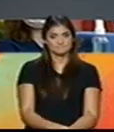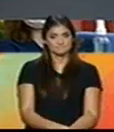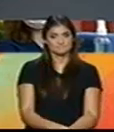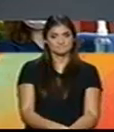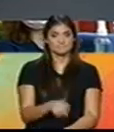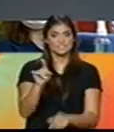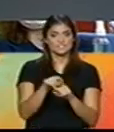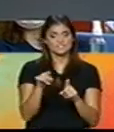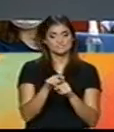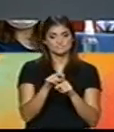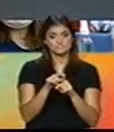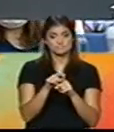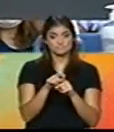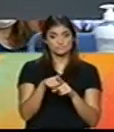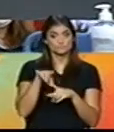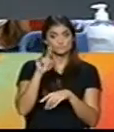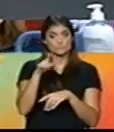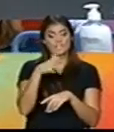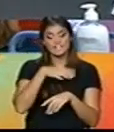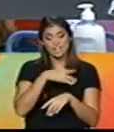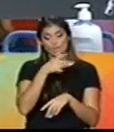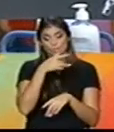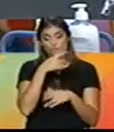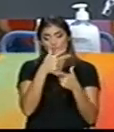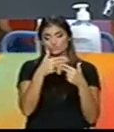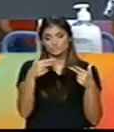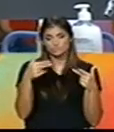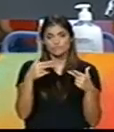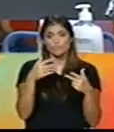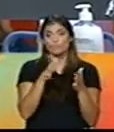de começar, sim, não é? E queria cor, e o livro está muito colorido, está